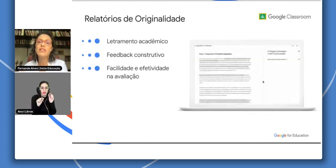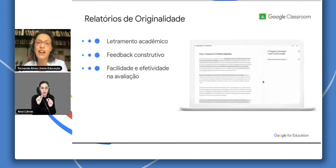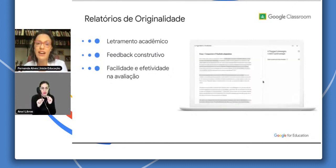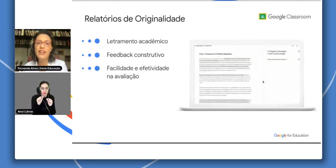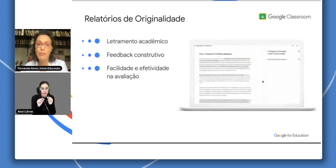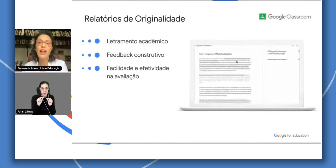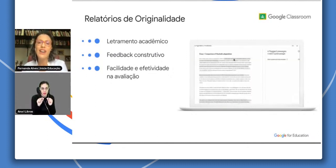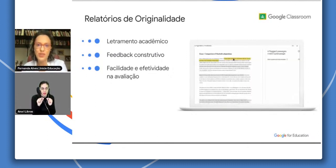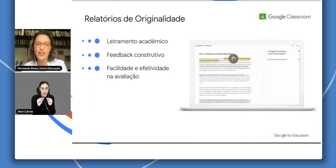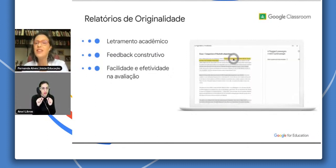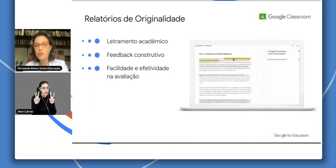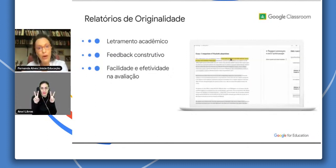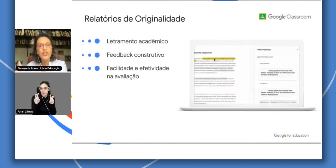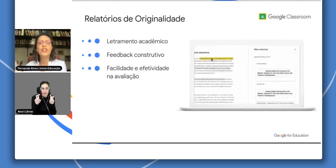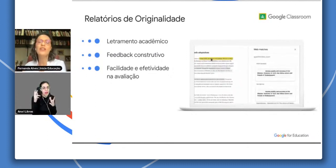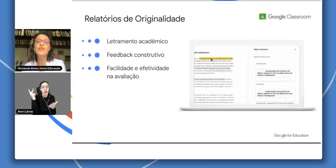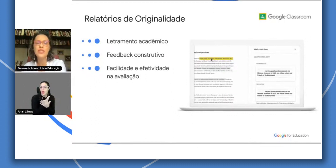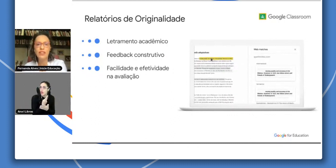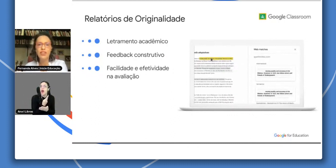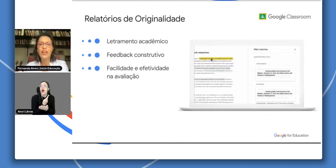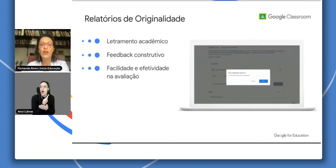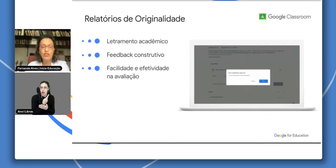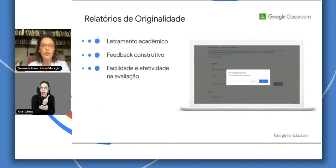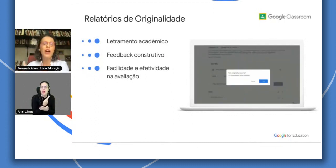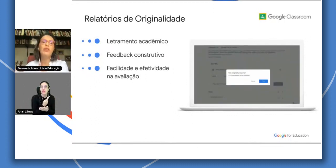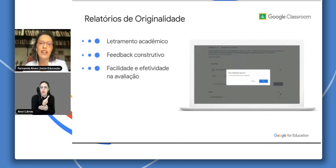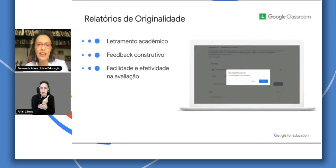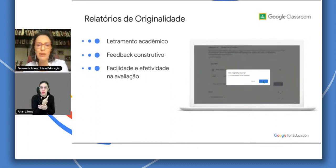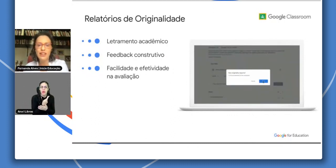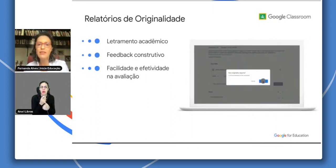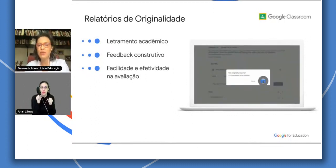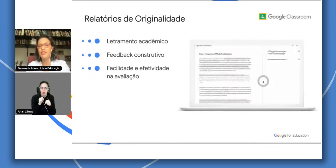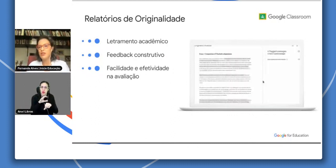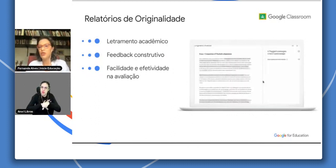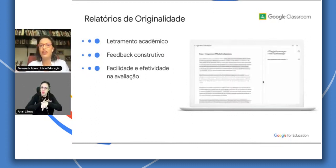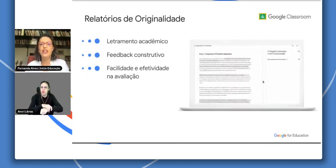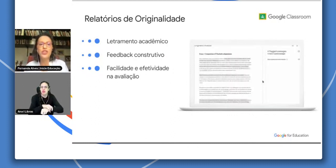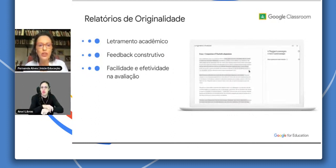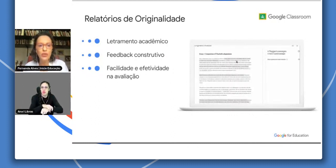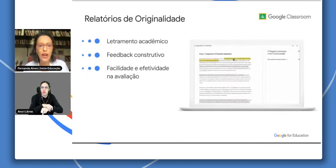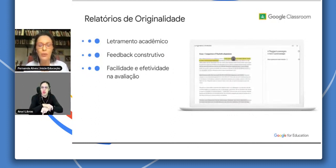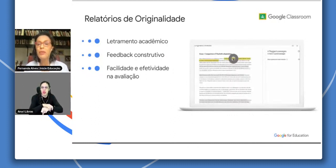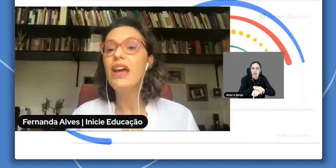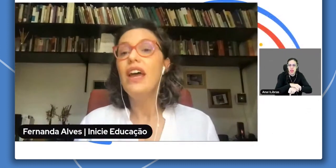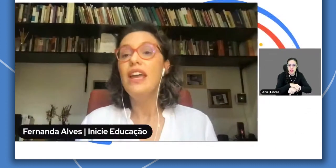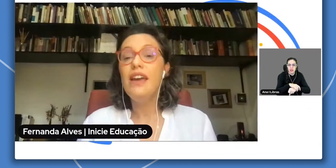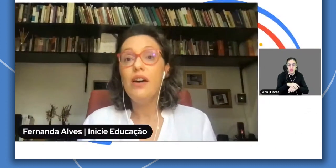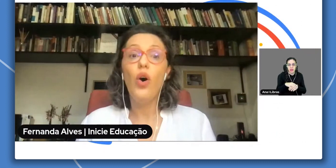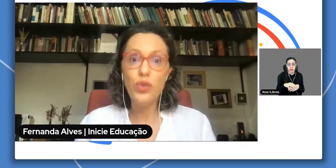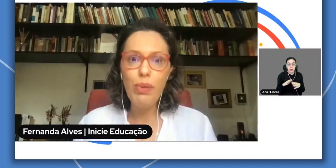não citar é plágio, né? Isso pode, inclusive, configurar um crime, né? Porque eu estou ferindo o direito autoral.